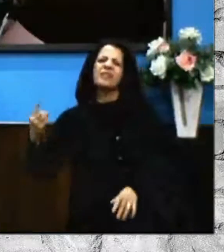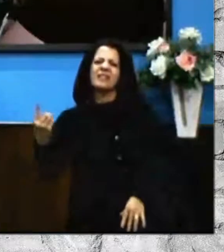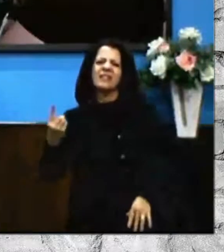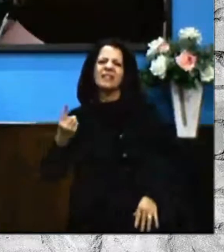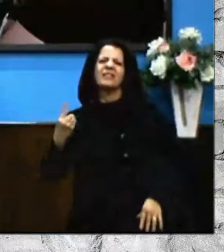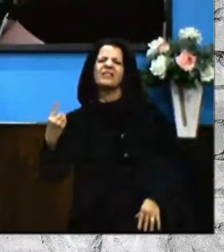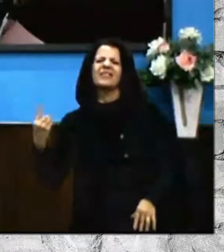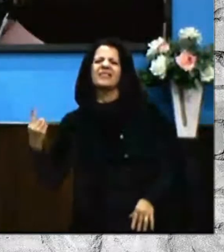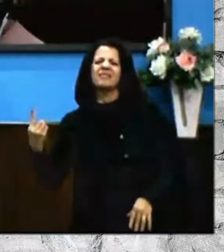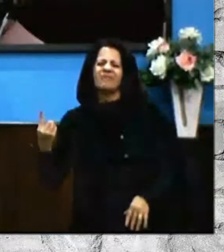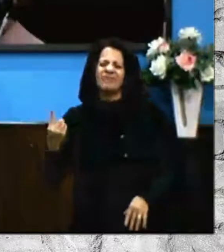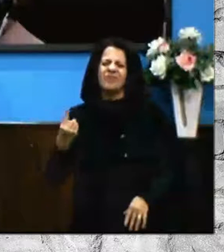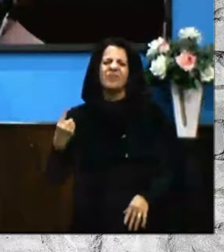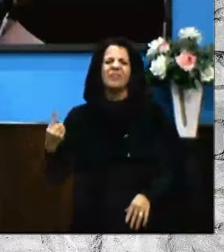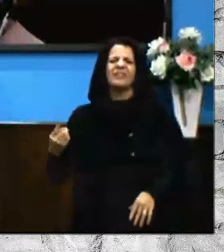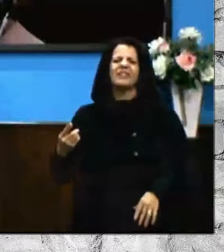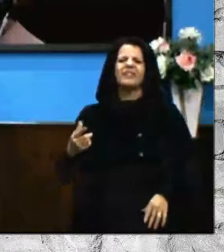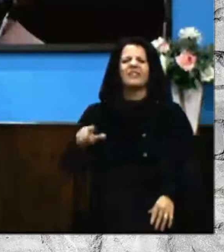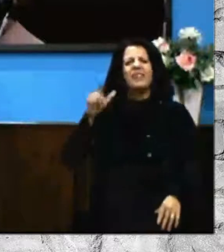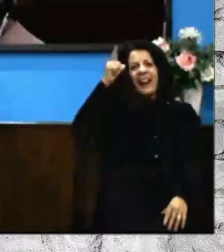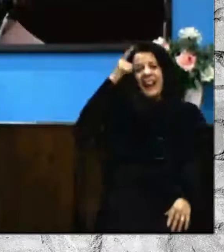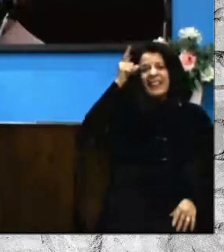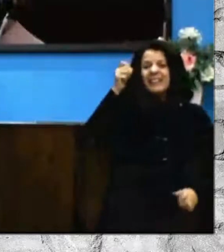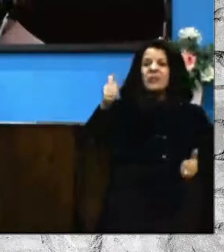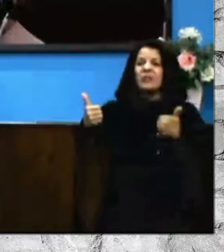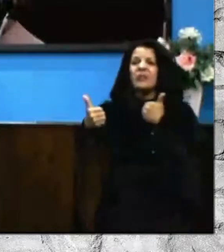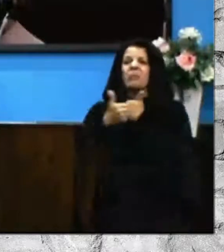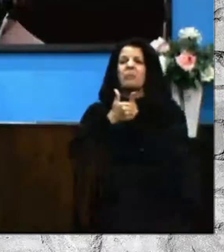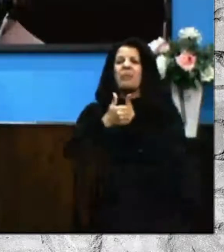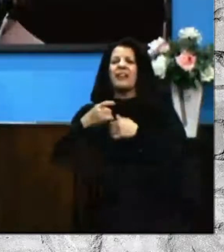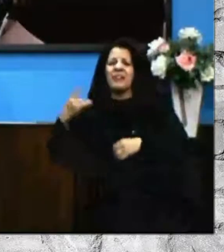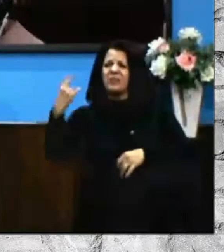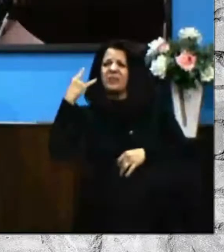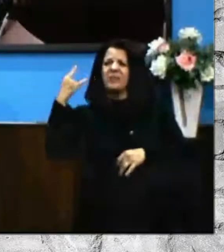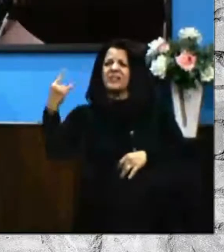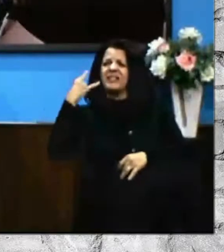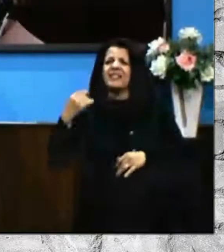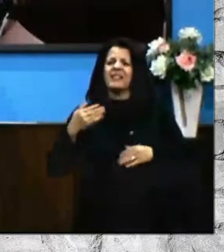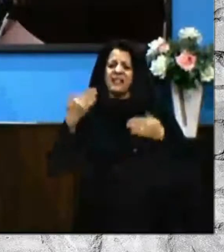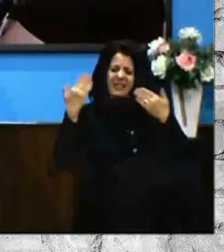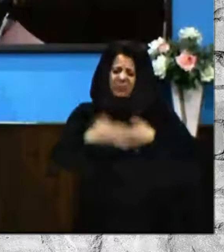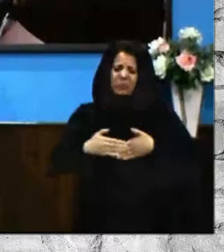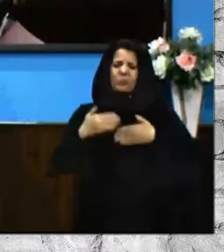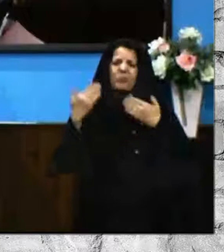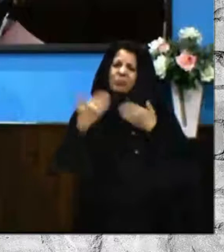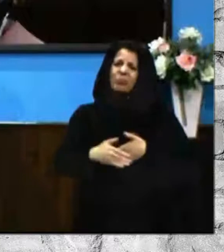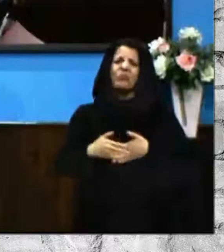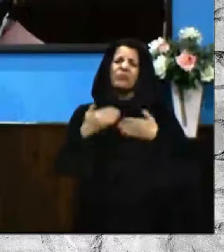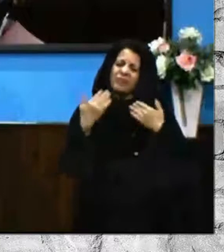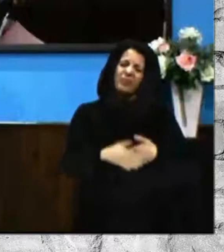escassez, ainda que o diabo esteja próximo de nós e nos tente, ainda que sejamos provados, ainda que